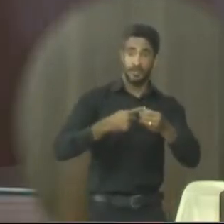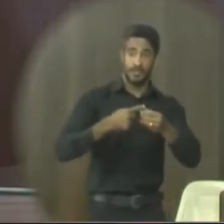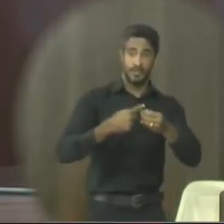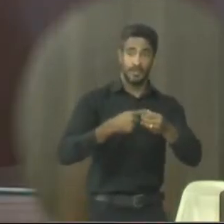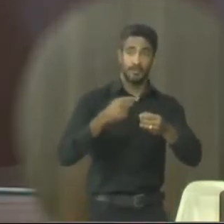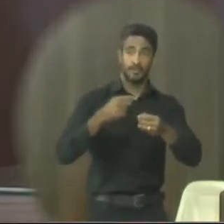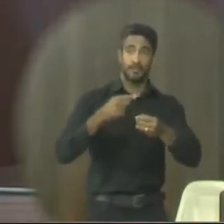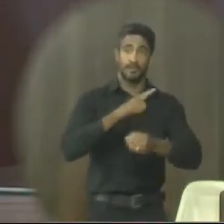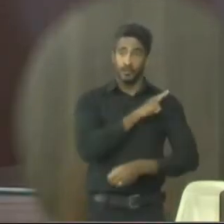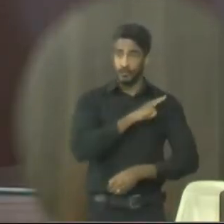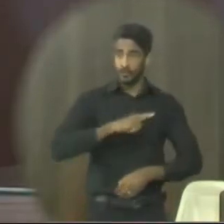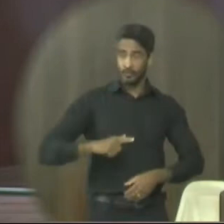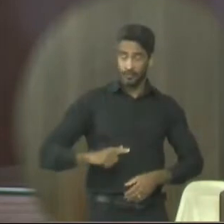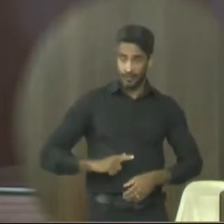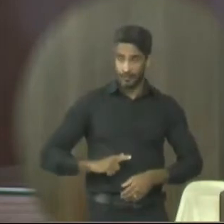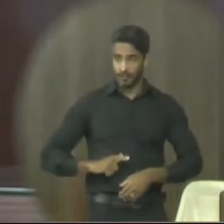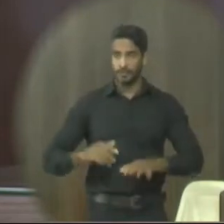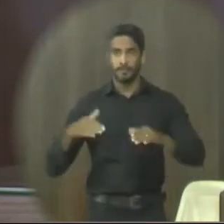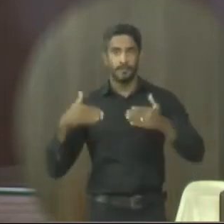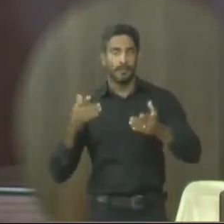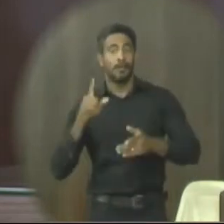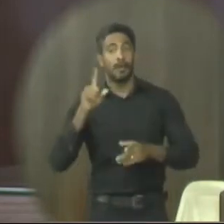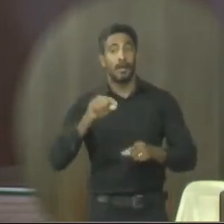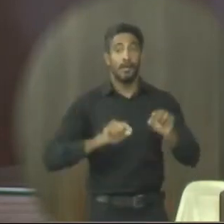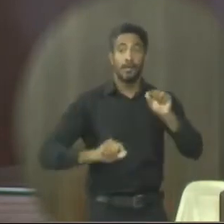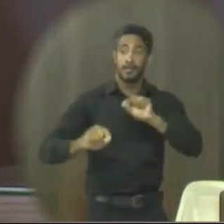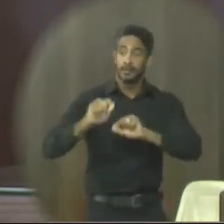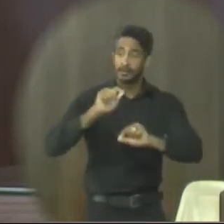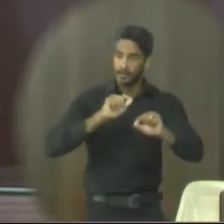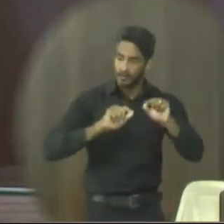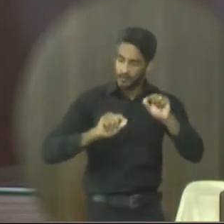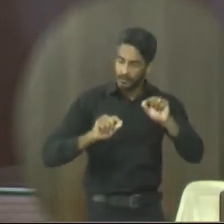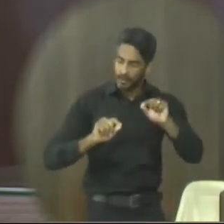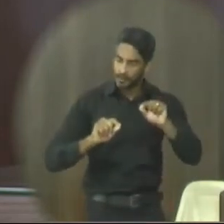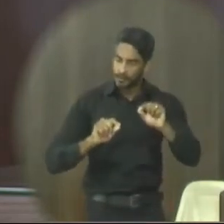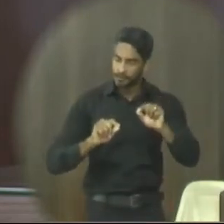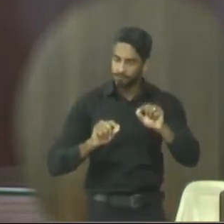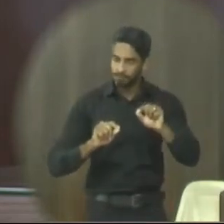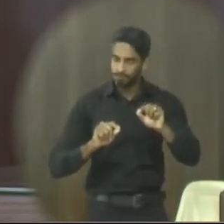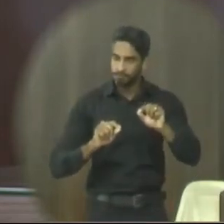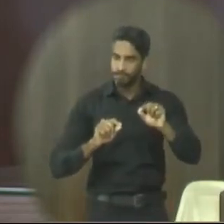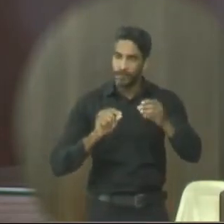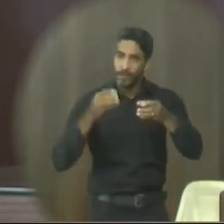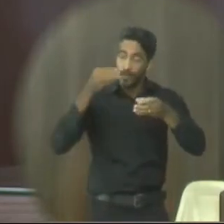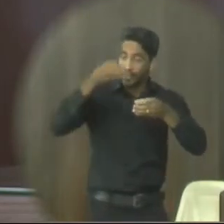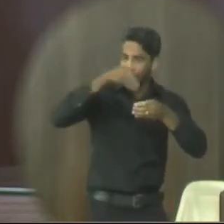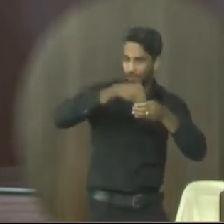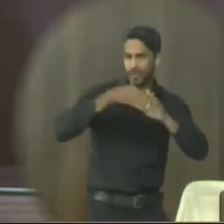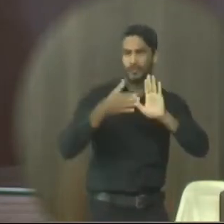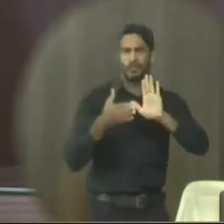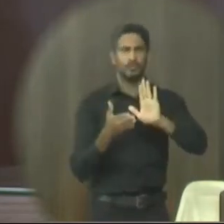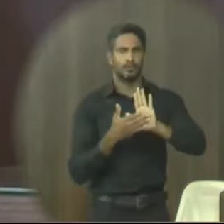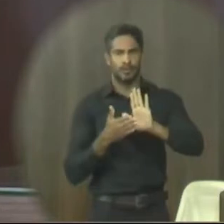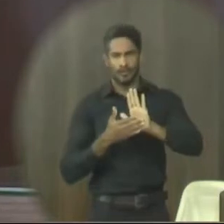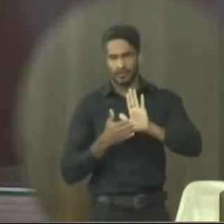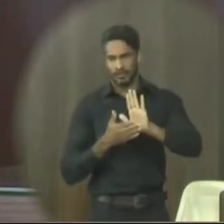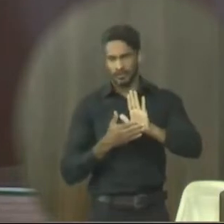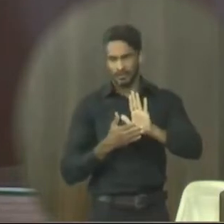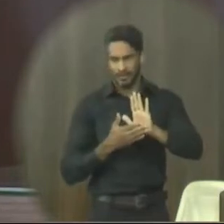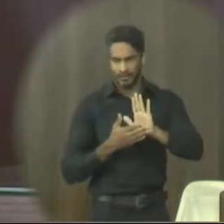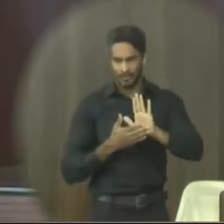municipal. É nesse sentido, embora o conteúdo da proposta sobre